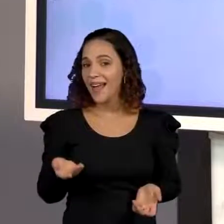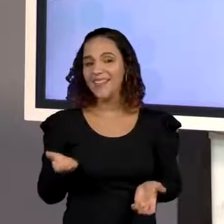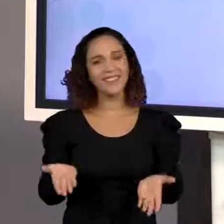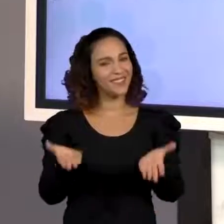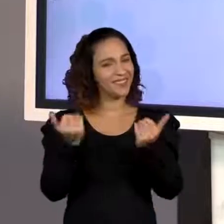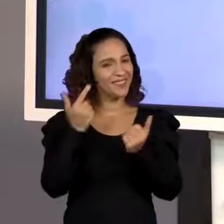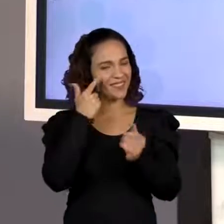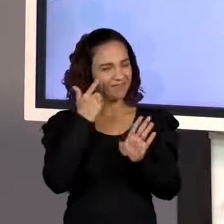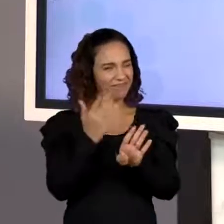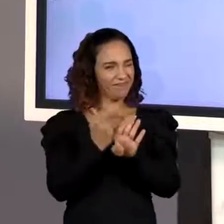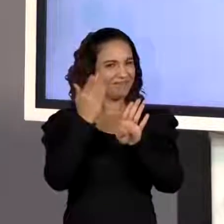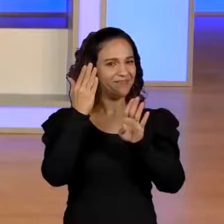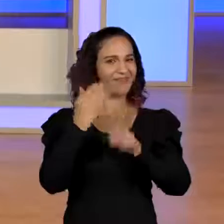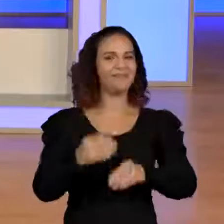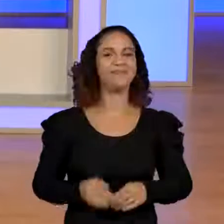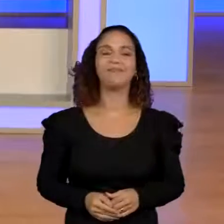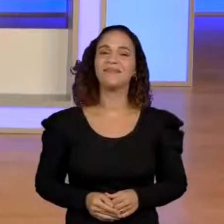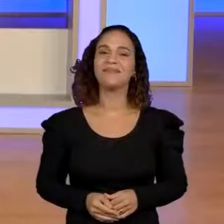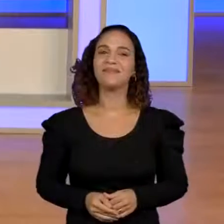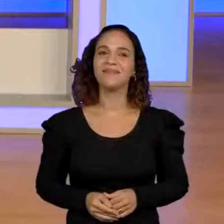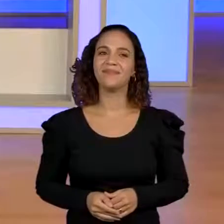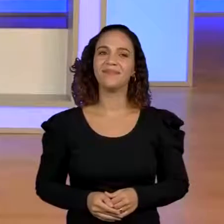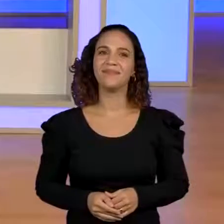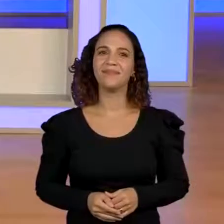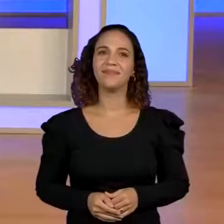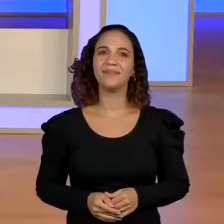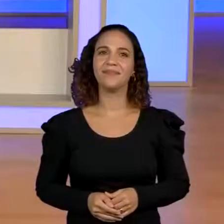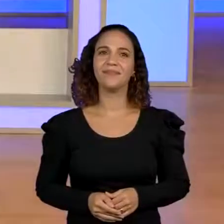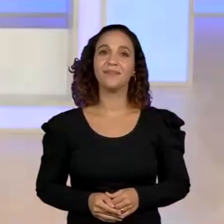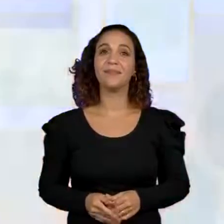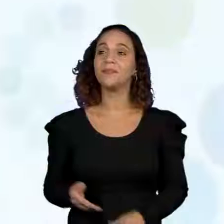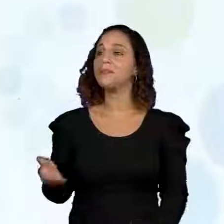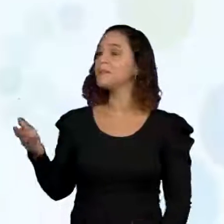vem descobrir juntinho comigo, vem na tela. Olha só, pessoal.